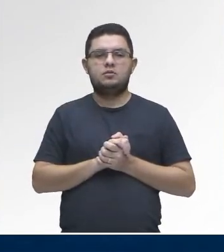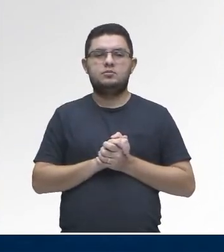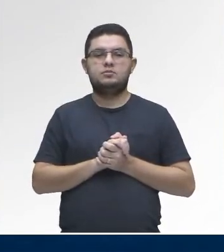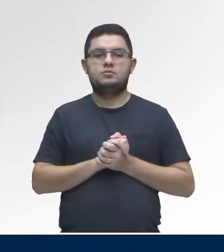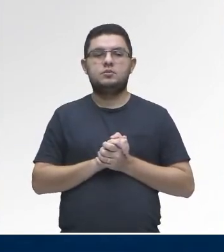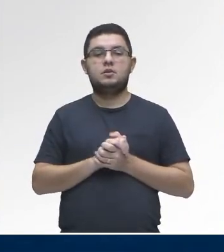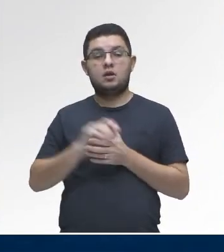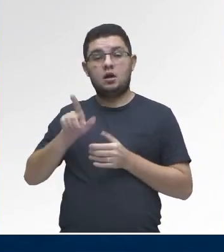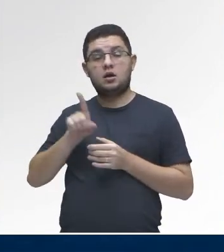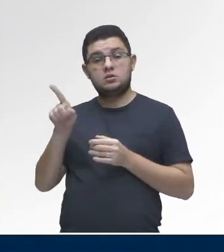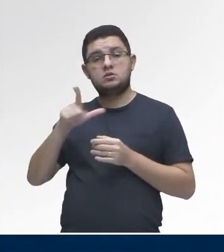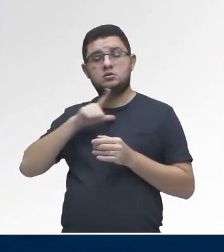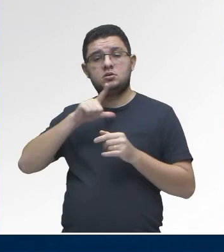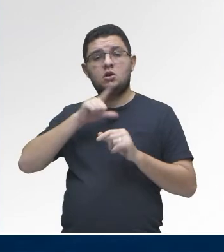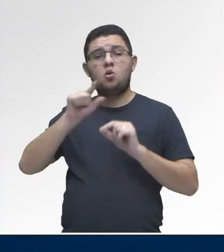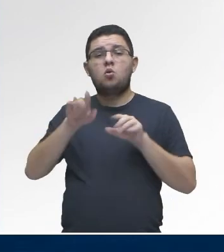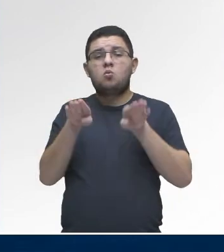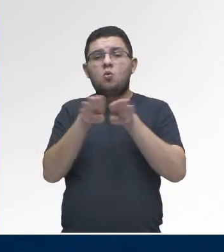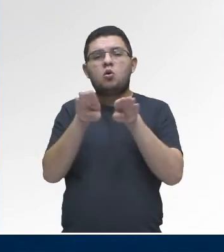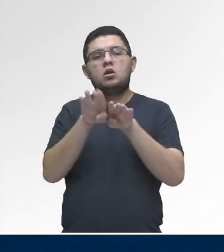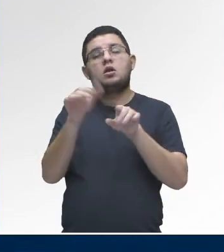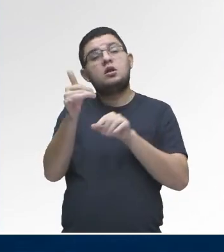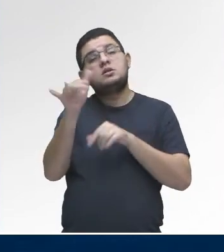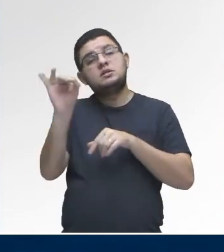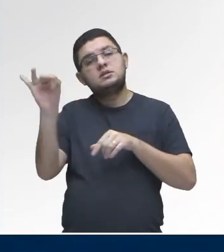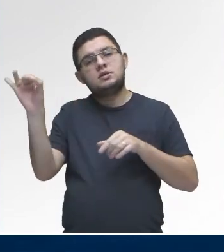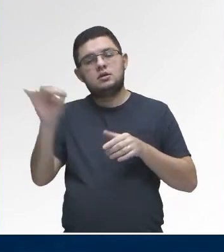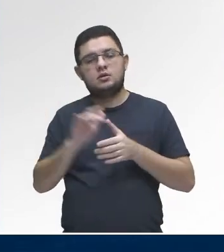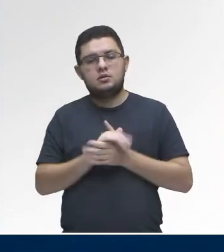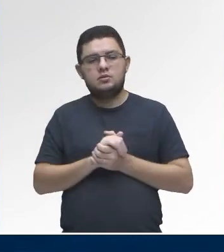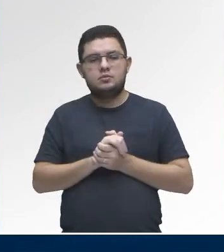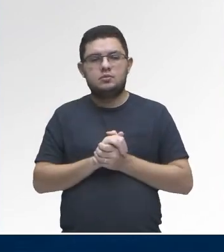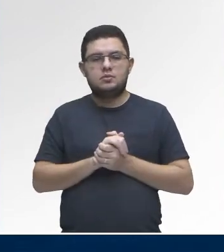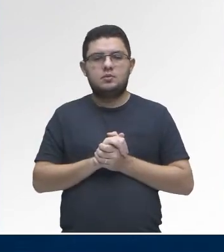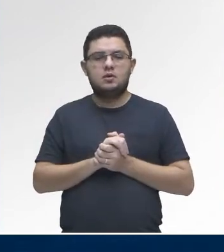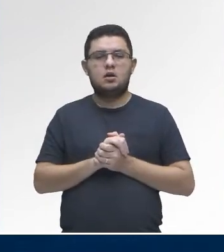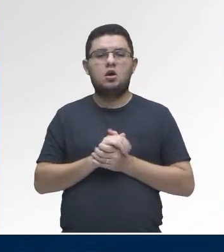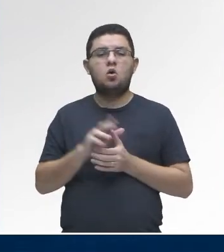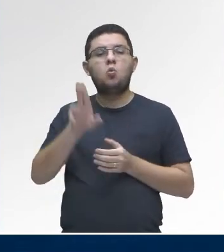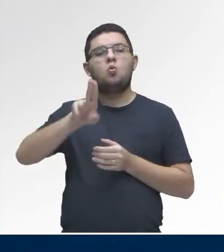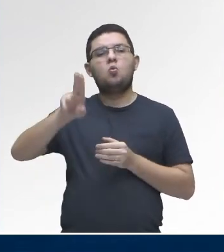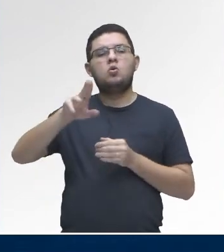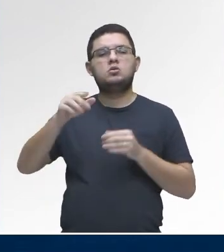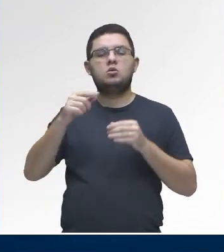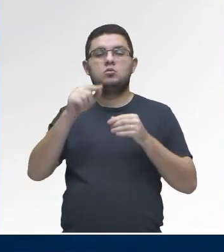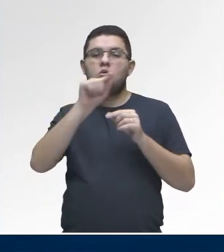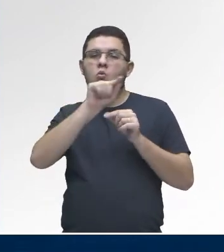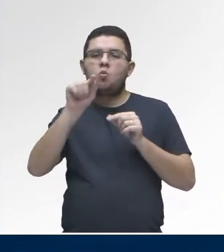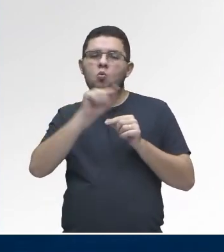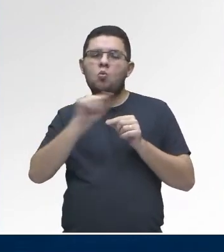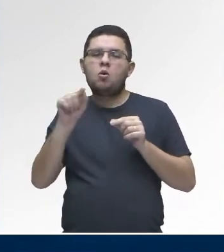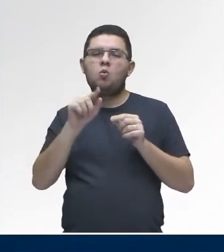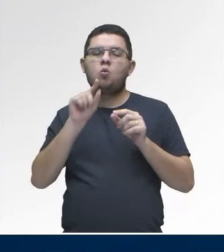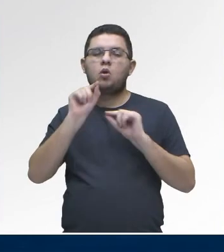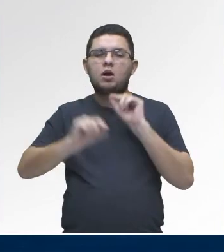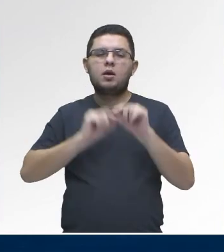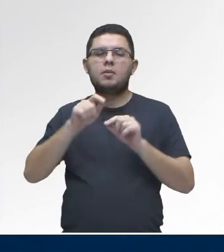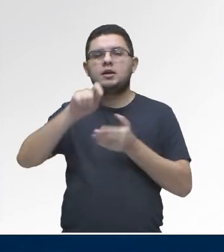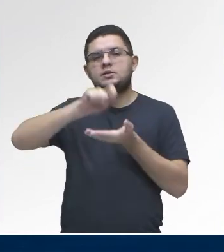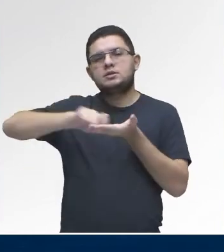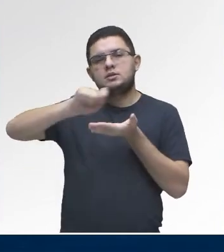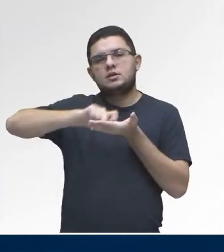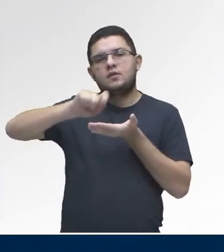E aqui no meio a gente coloca o nosso igual para escrever aí a nossa equação. Qual